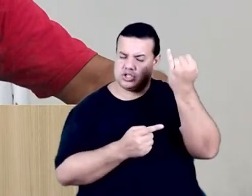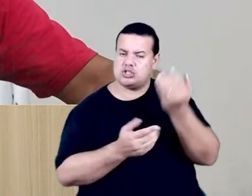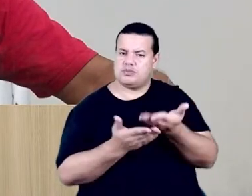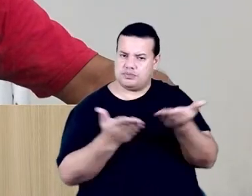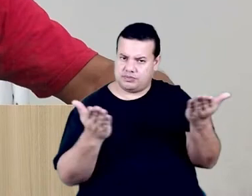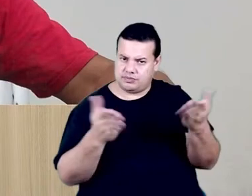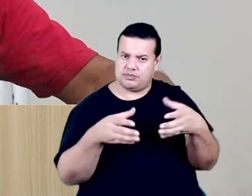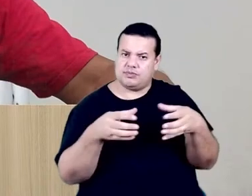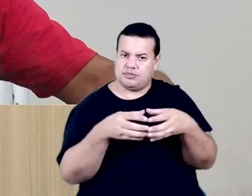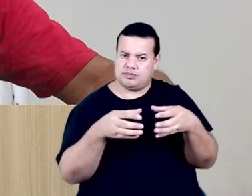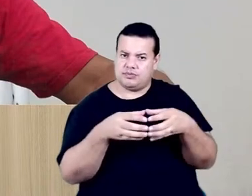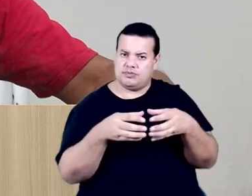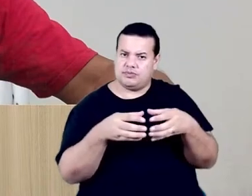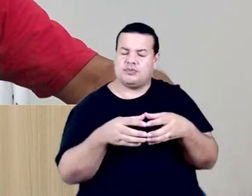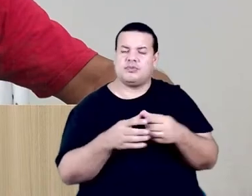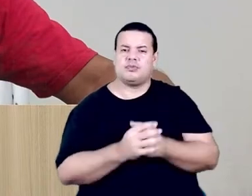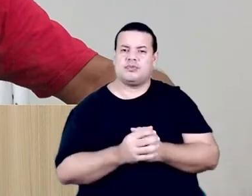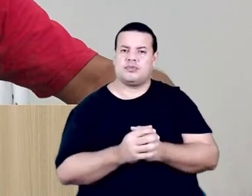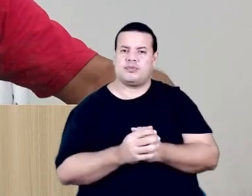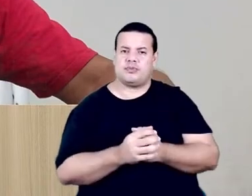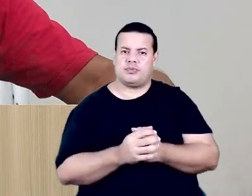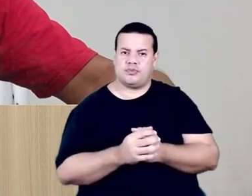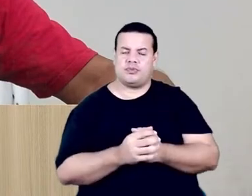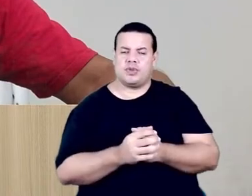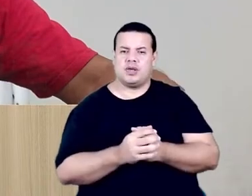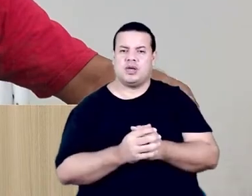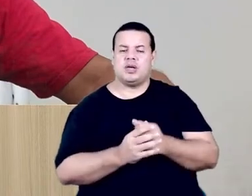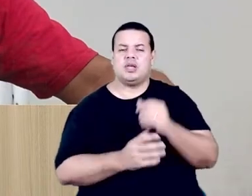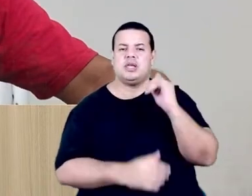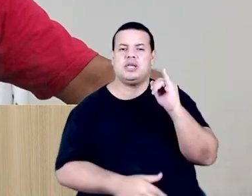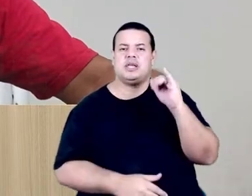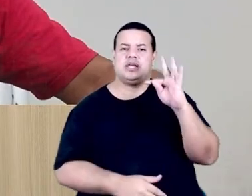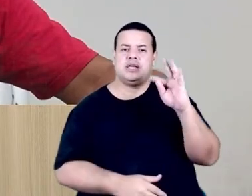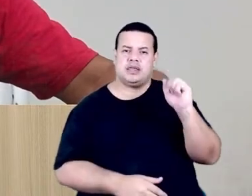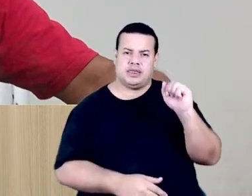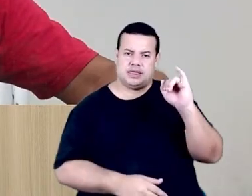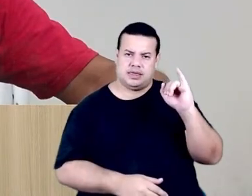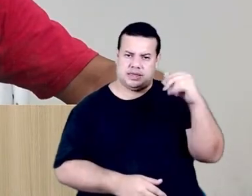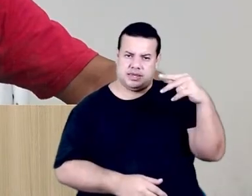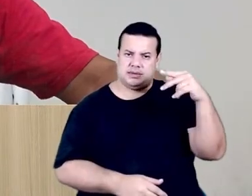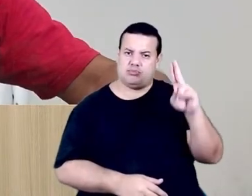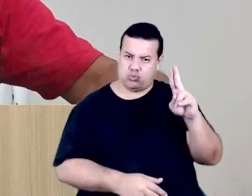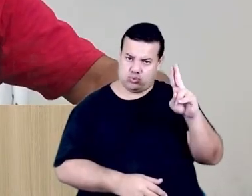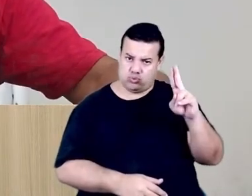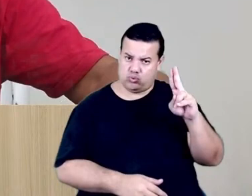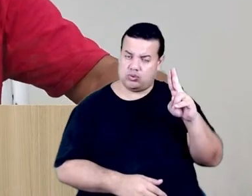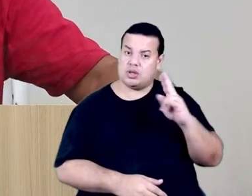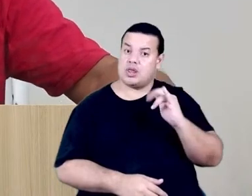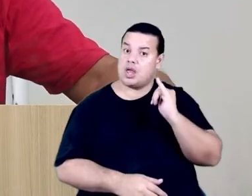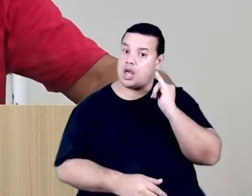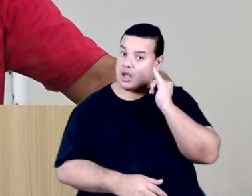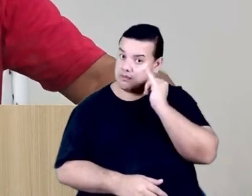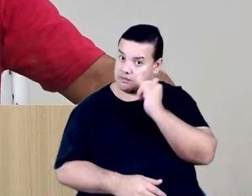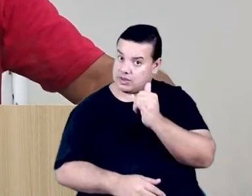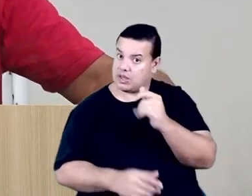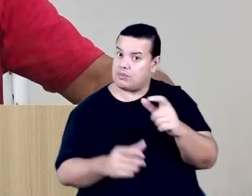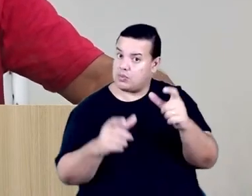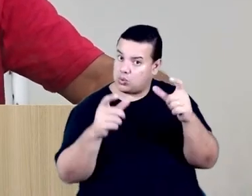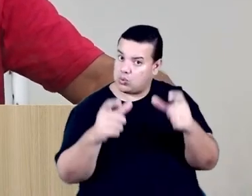pares que a Taipu está sinalizando para a aquisição dessa